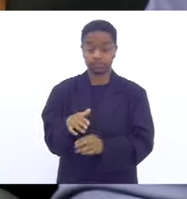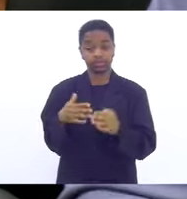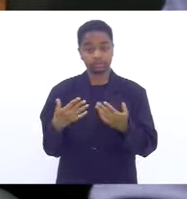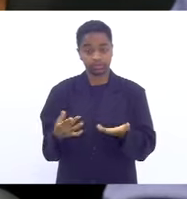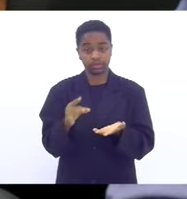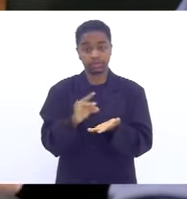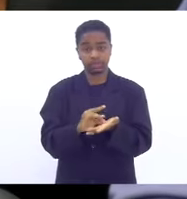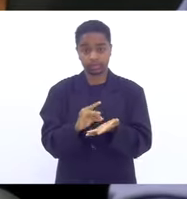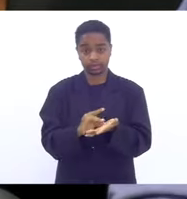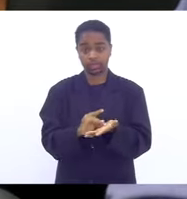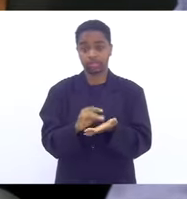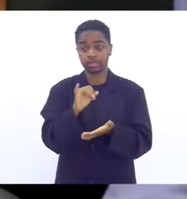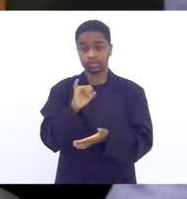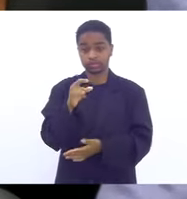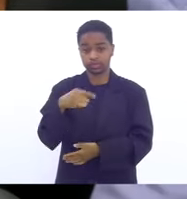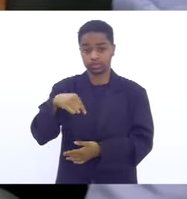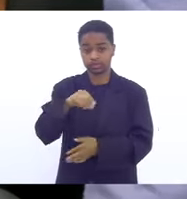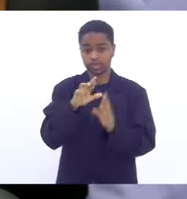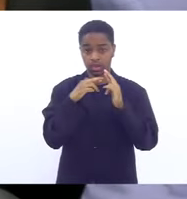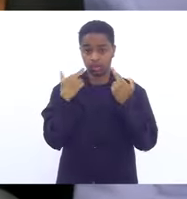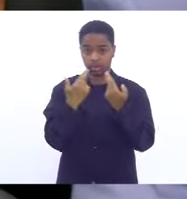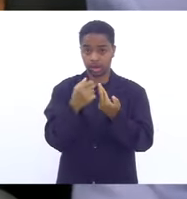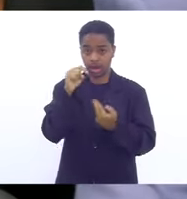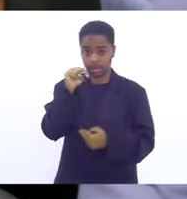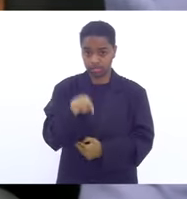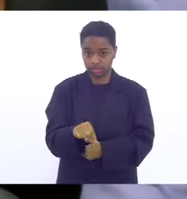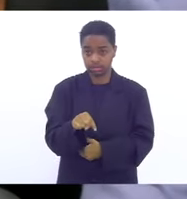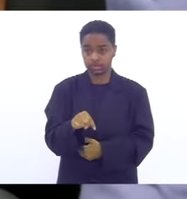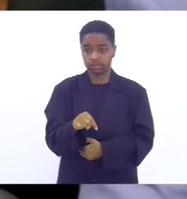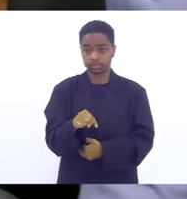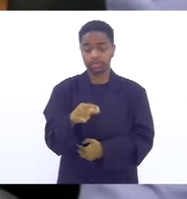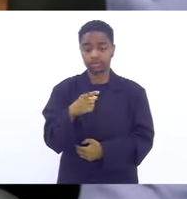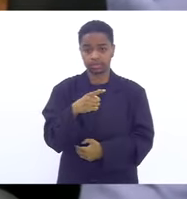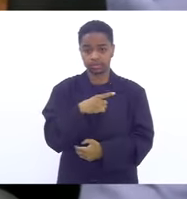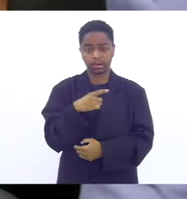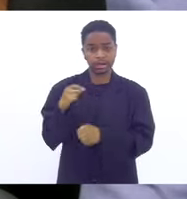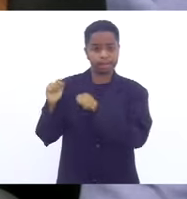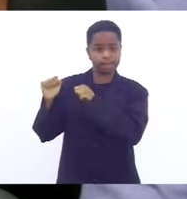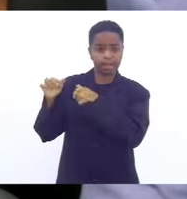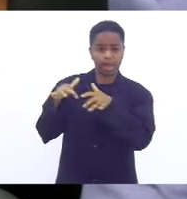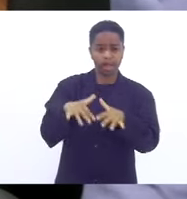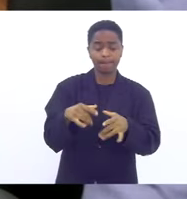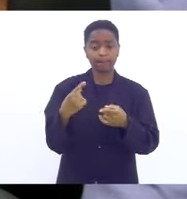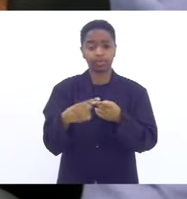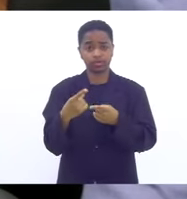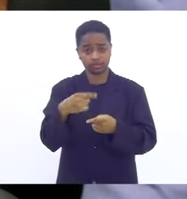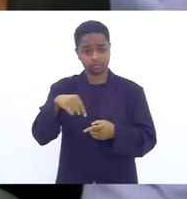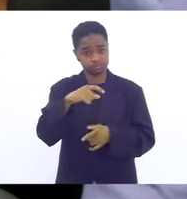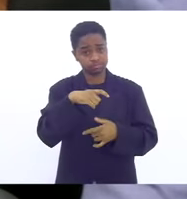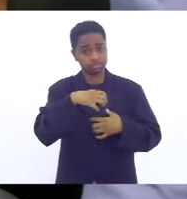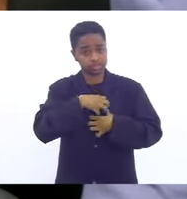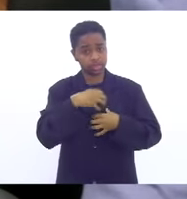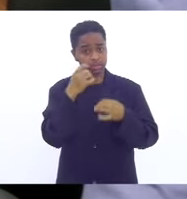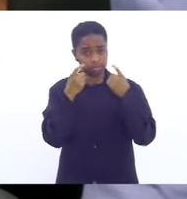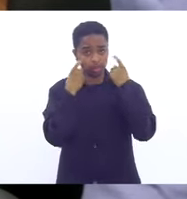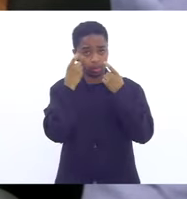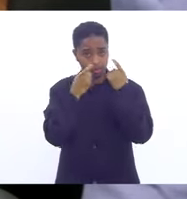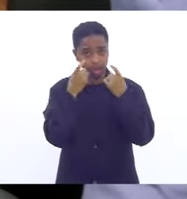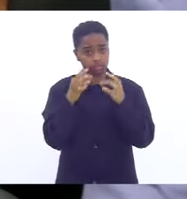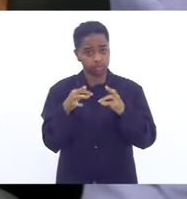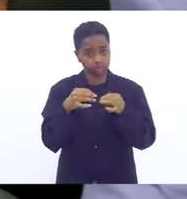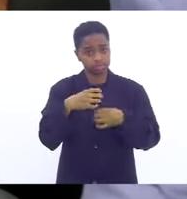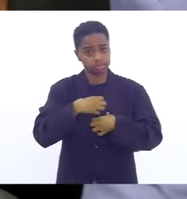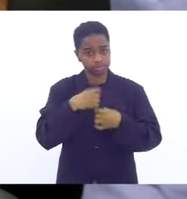aqui, os senhores estarem reunidos aqui com extrema representatividade, porque é uma questão que preocupa a todos, a nós todos.